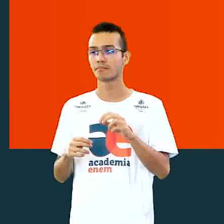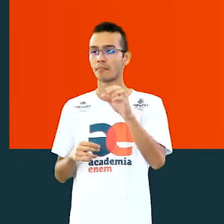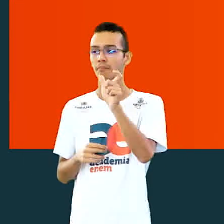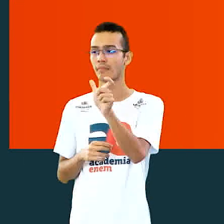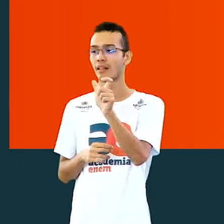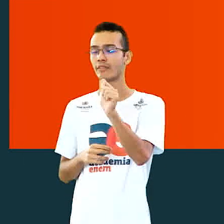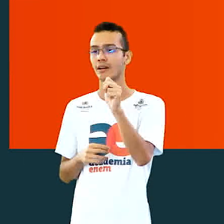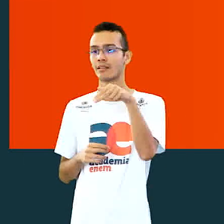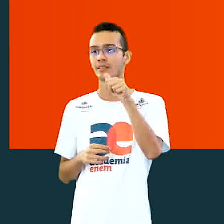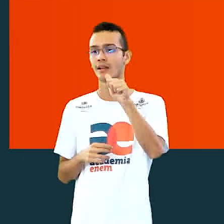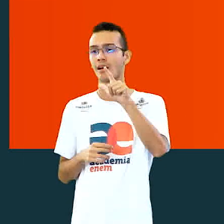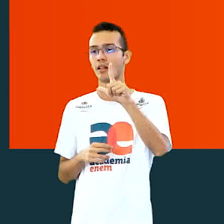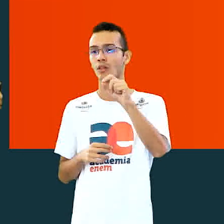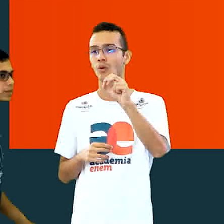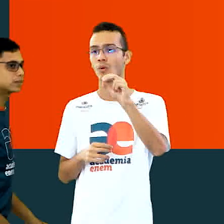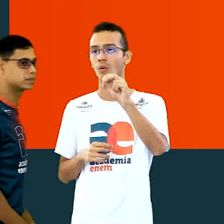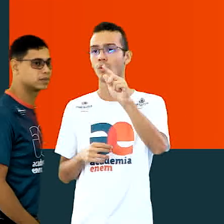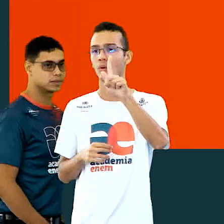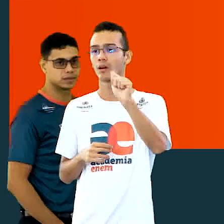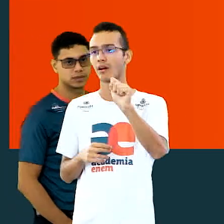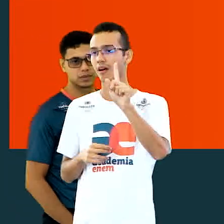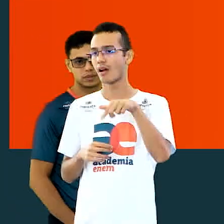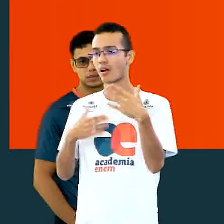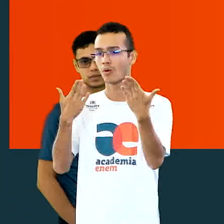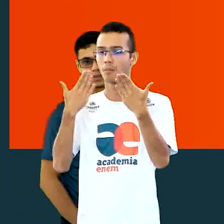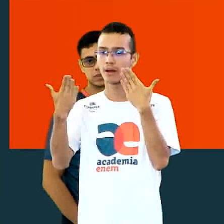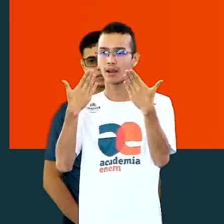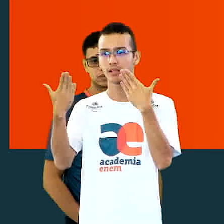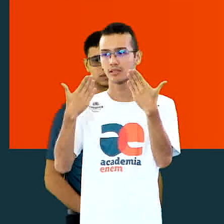análoga? Ele está comparando,